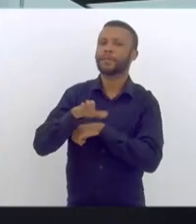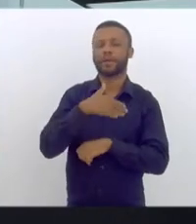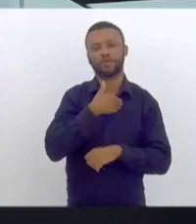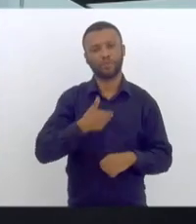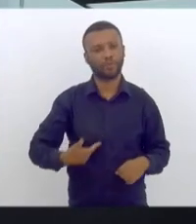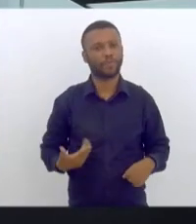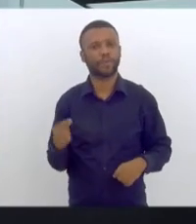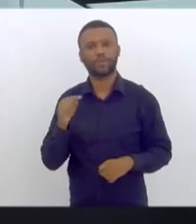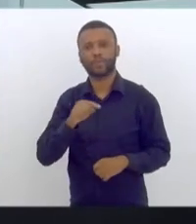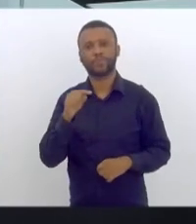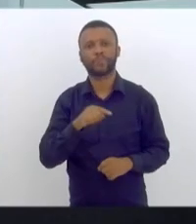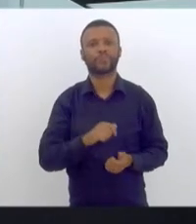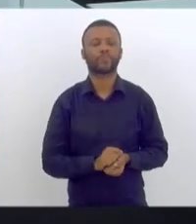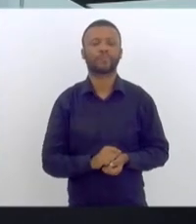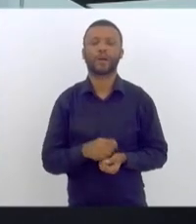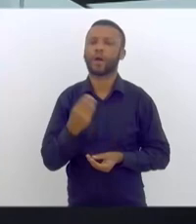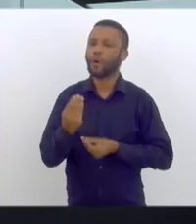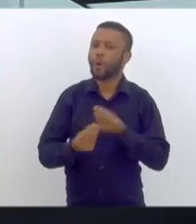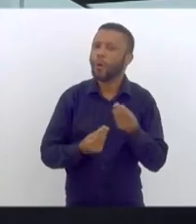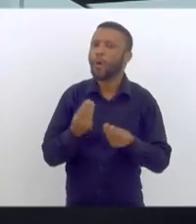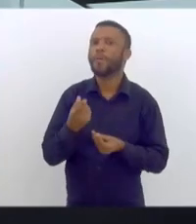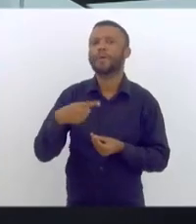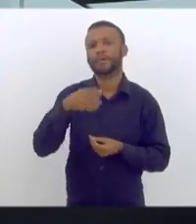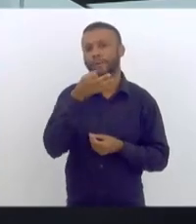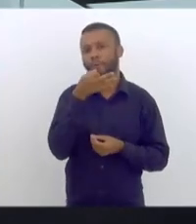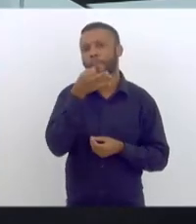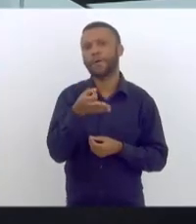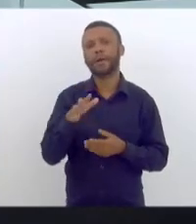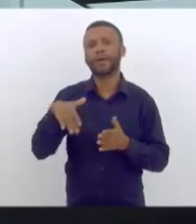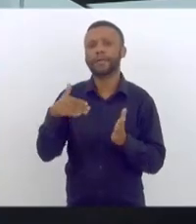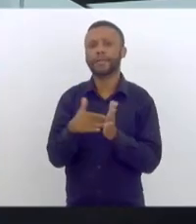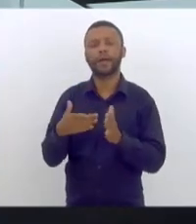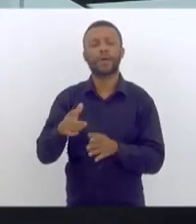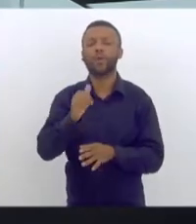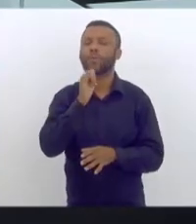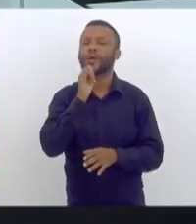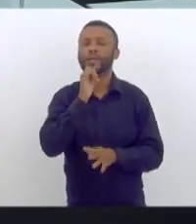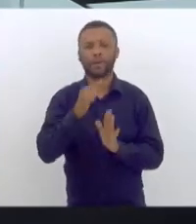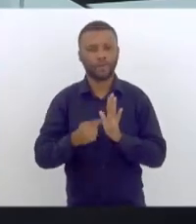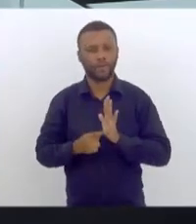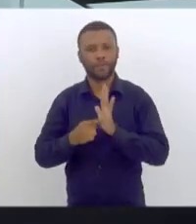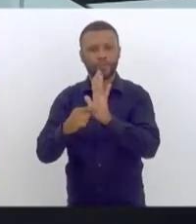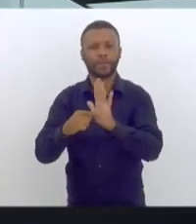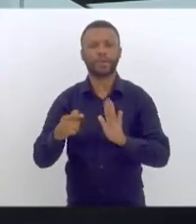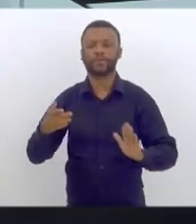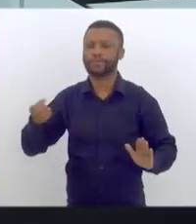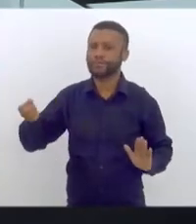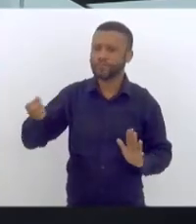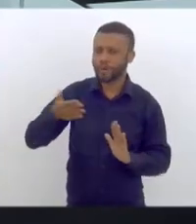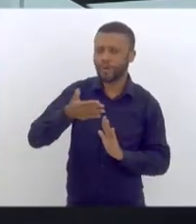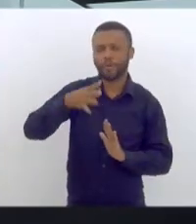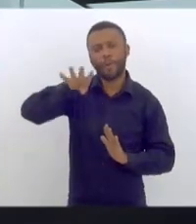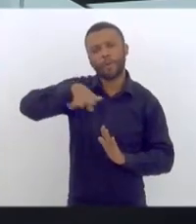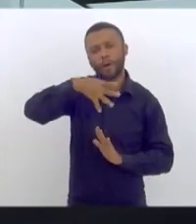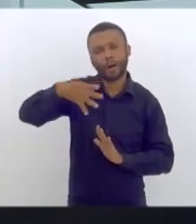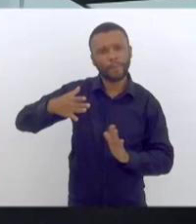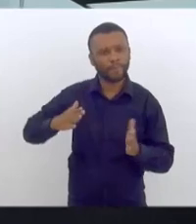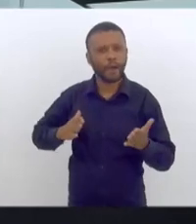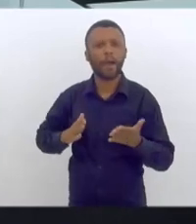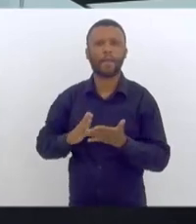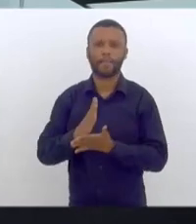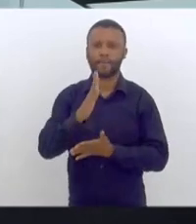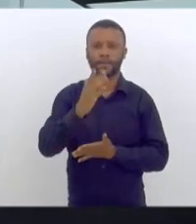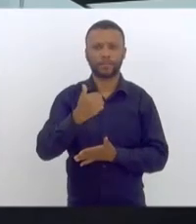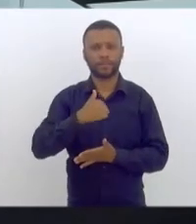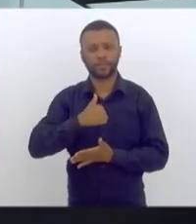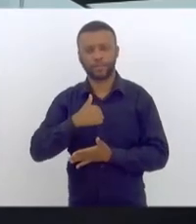de modo a que eles que chega até eles eu vou trazer um exemplo aqui de um recente programa que foi aprovado e que